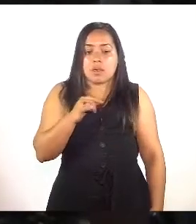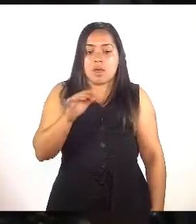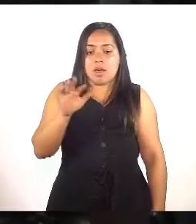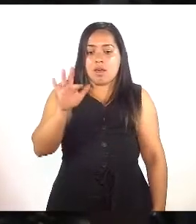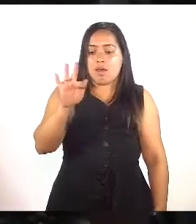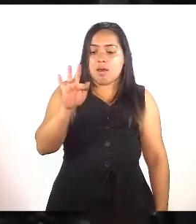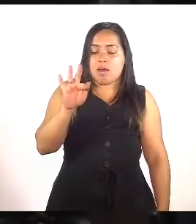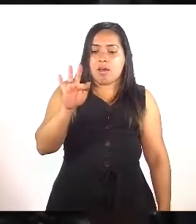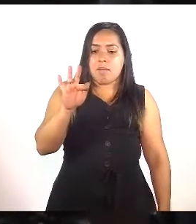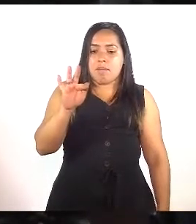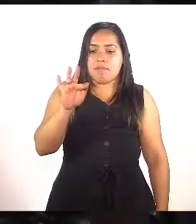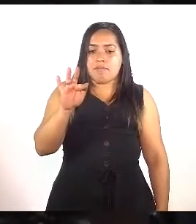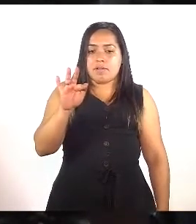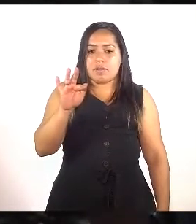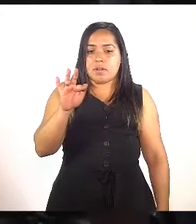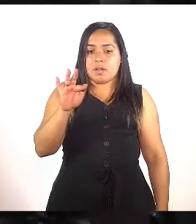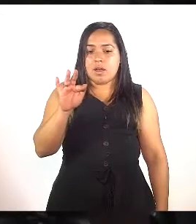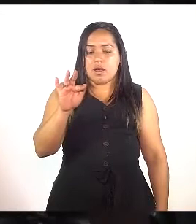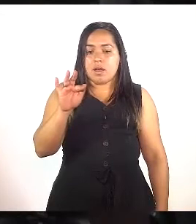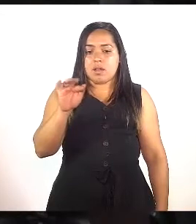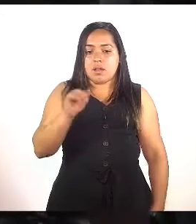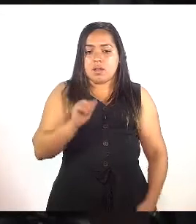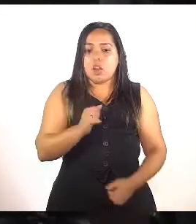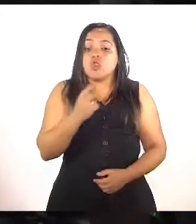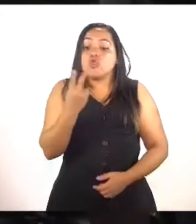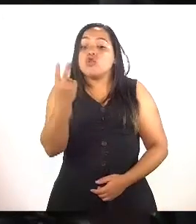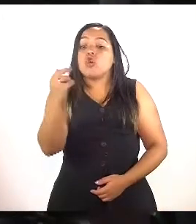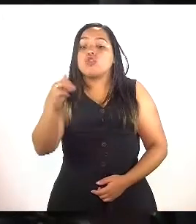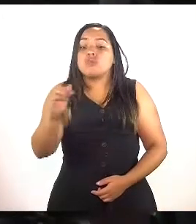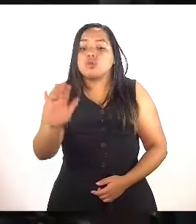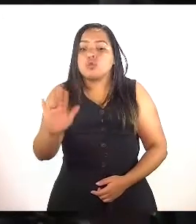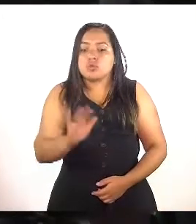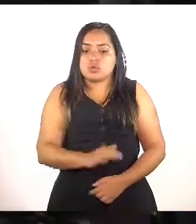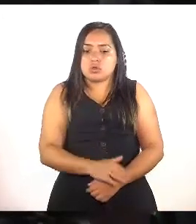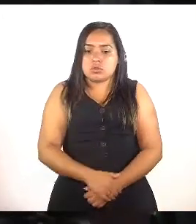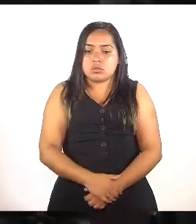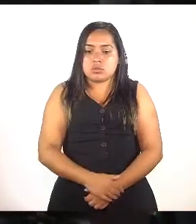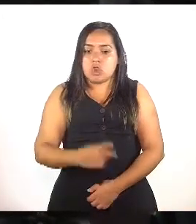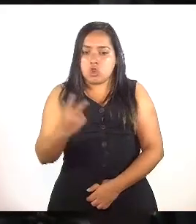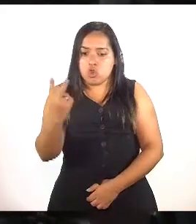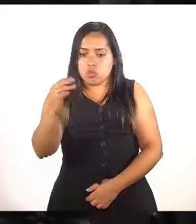Peço alguns 2 minutinhos aí aos colegas parlamentares.